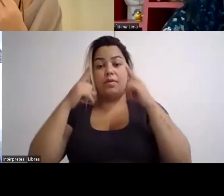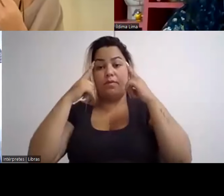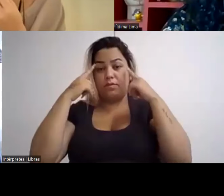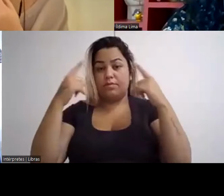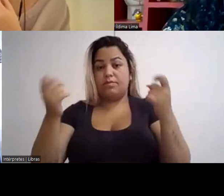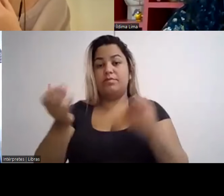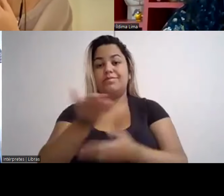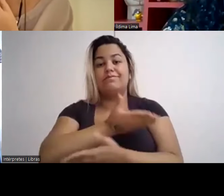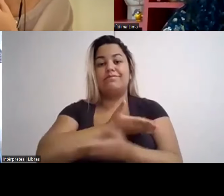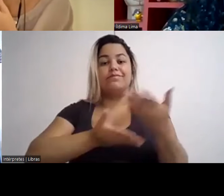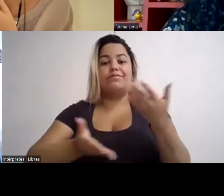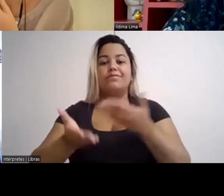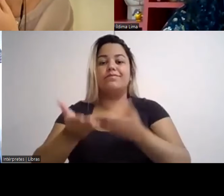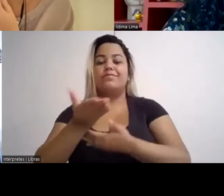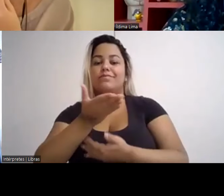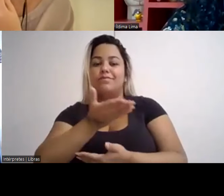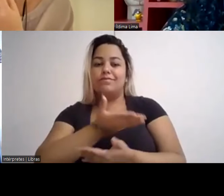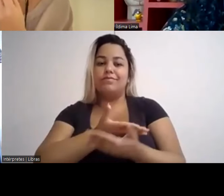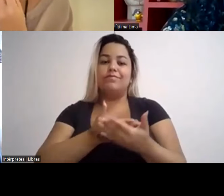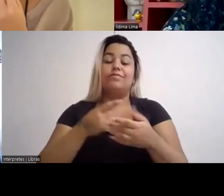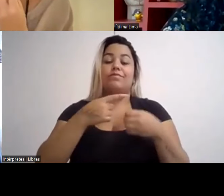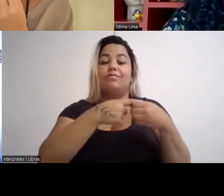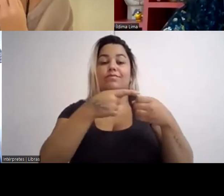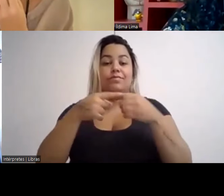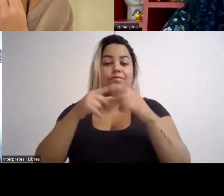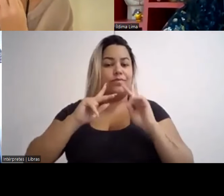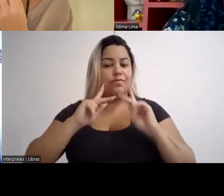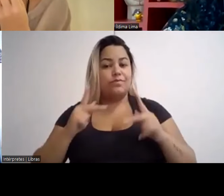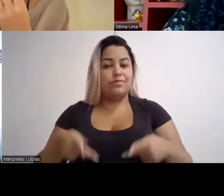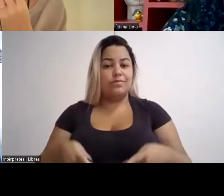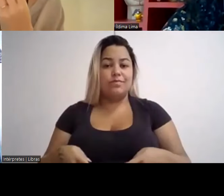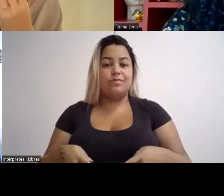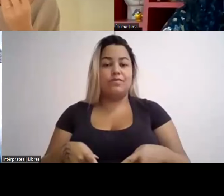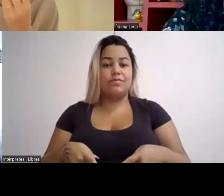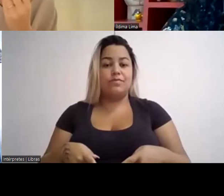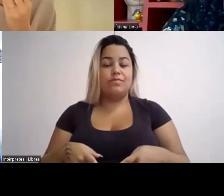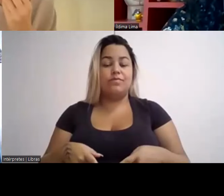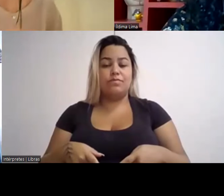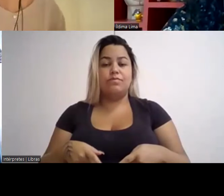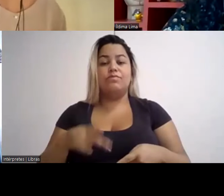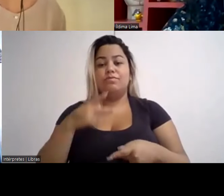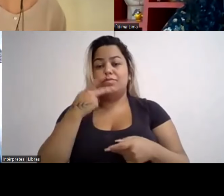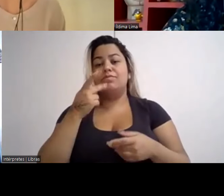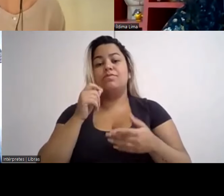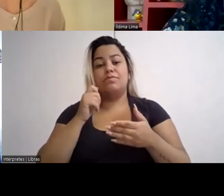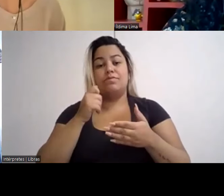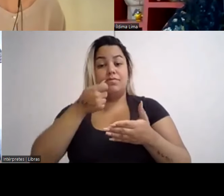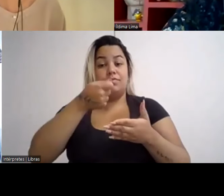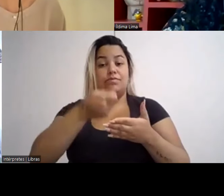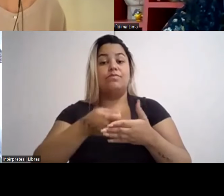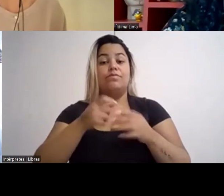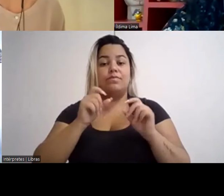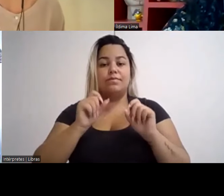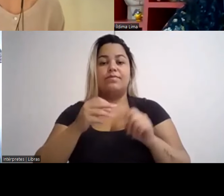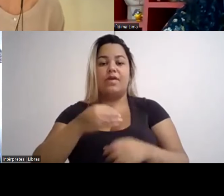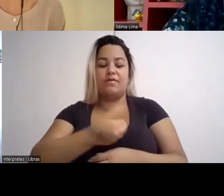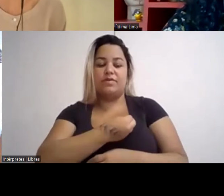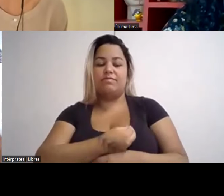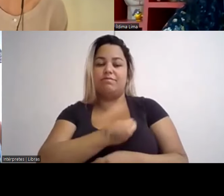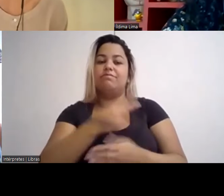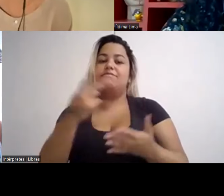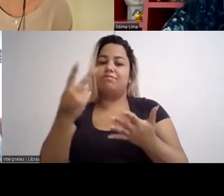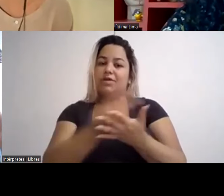acolhedora, uma cidade mais humana. Eu insisto de que a vida acontece nas cidades,